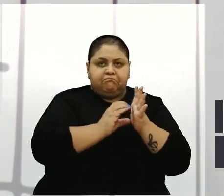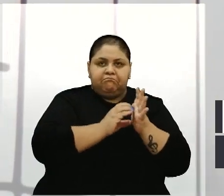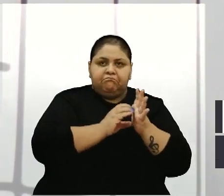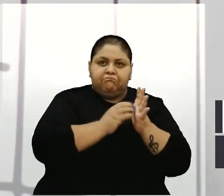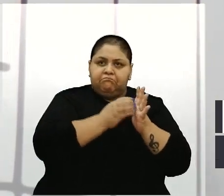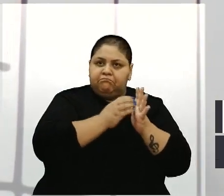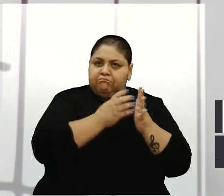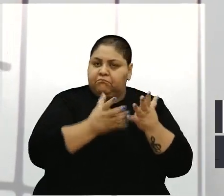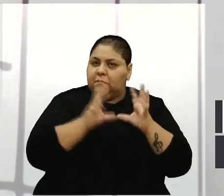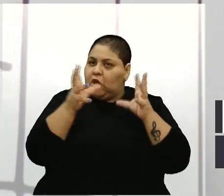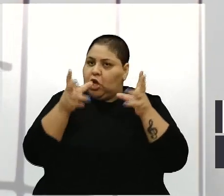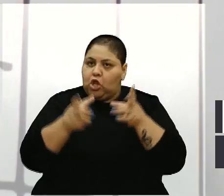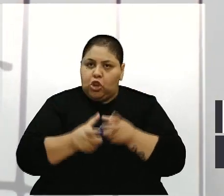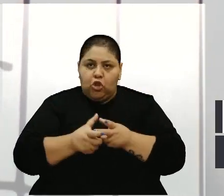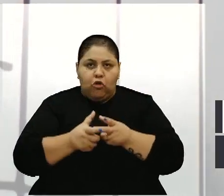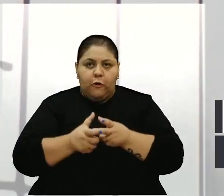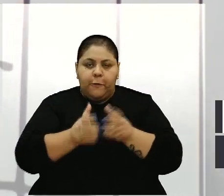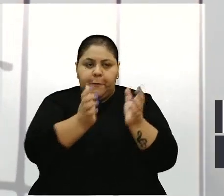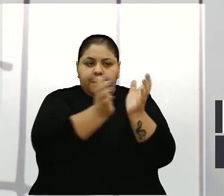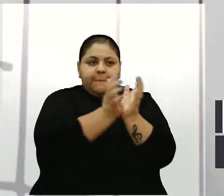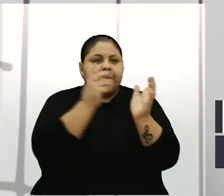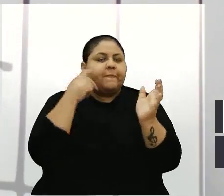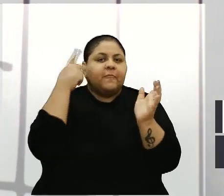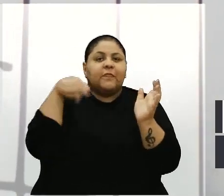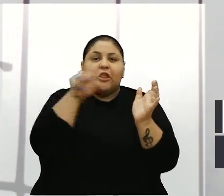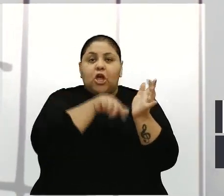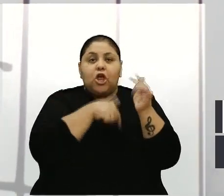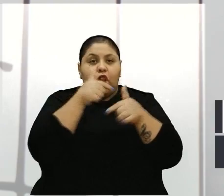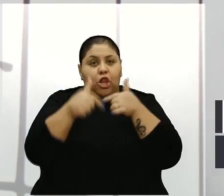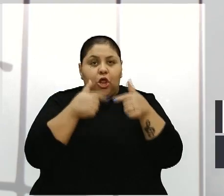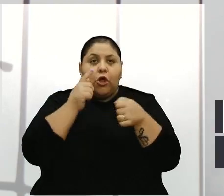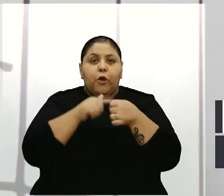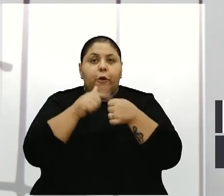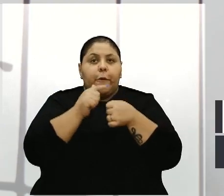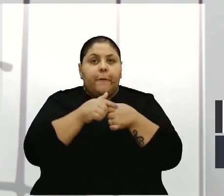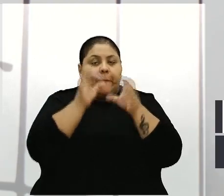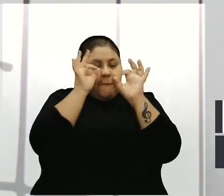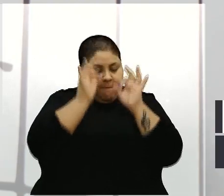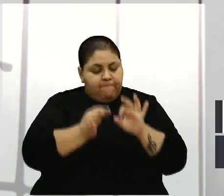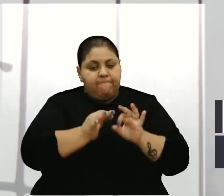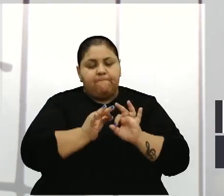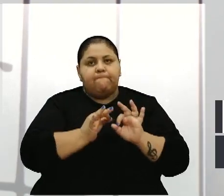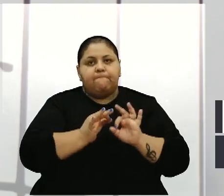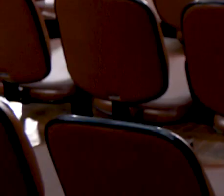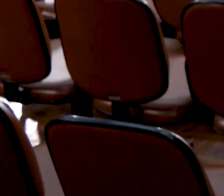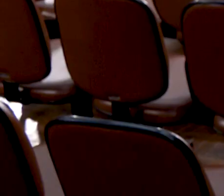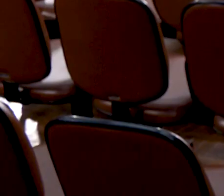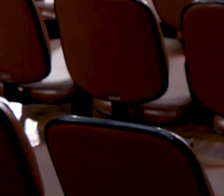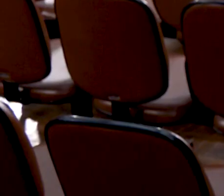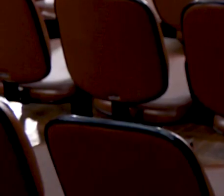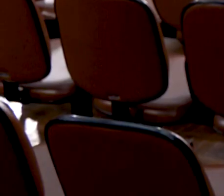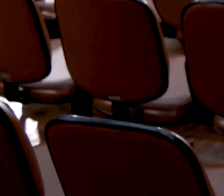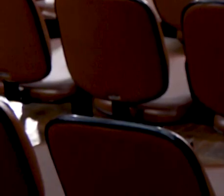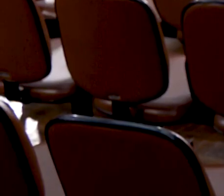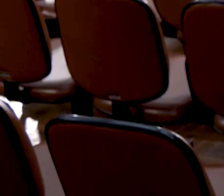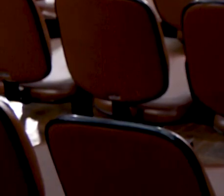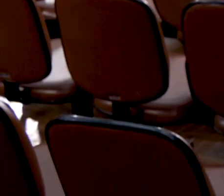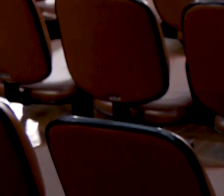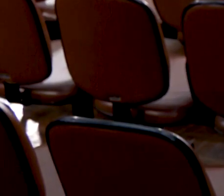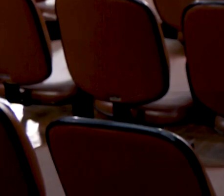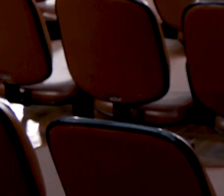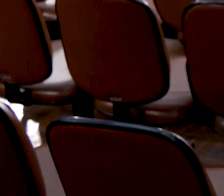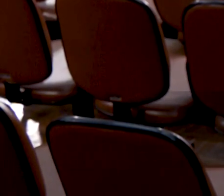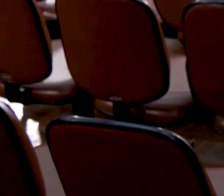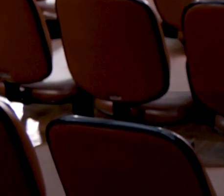político, com todos os colegas vereadores, né, nós estamos trabalhando por uma cidade mais justa para todos. Também nesta quarta-feira ocorreram